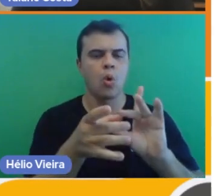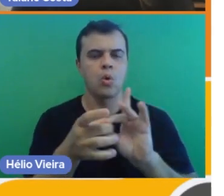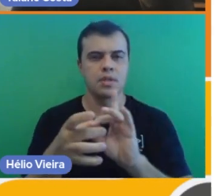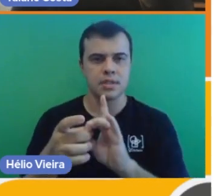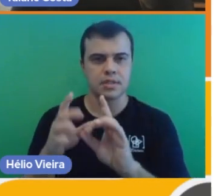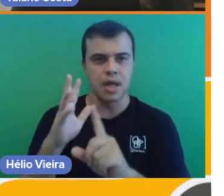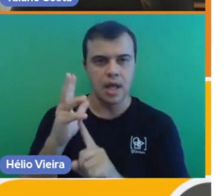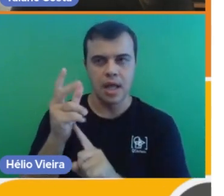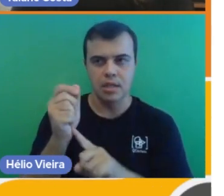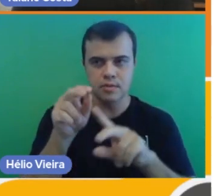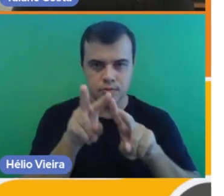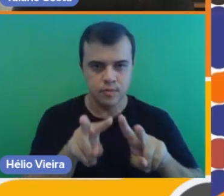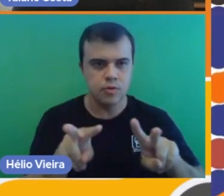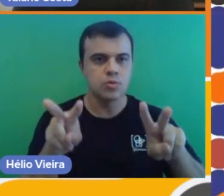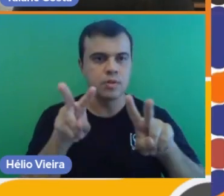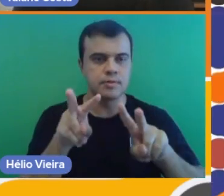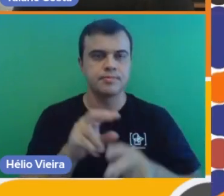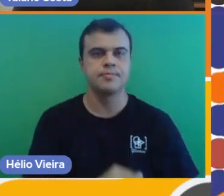artes visuais.